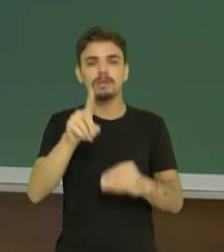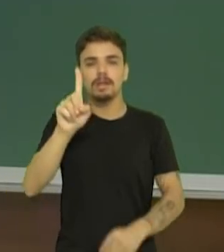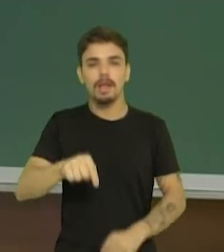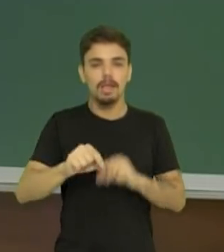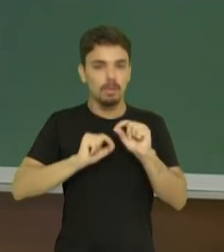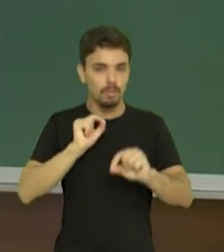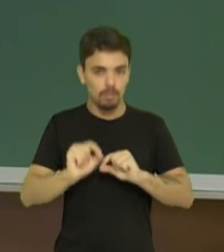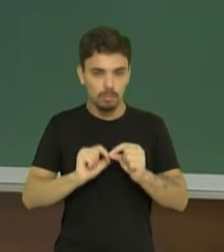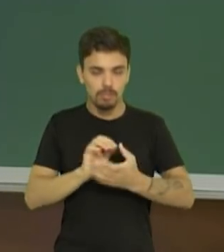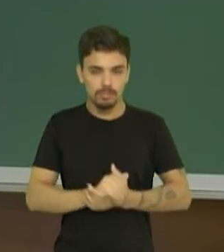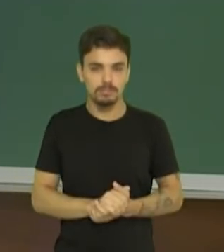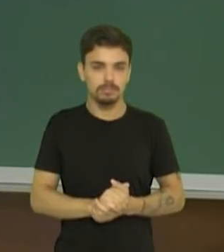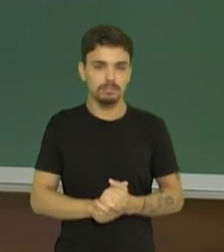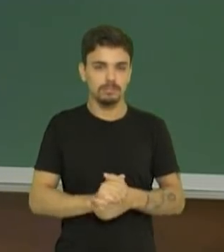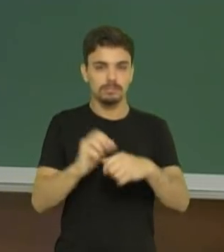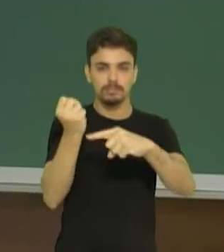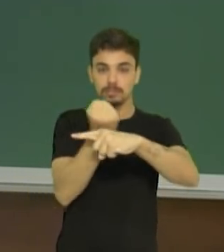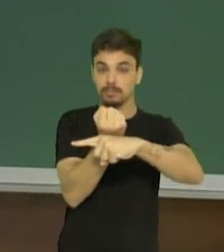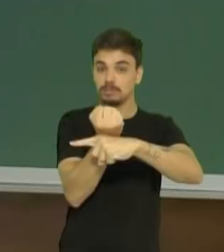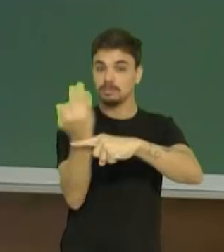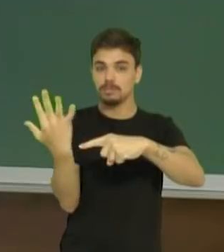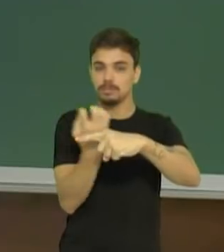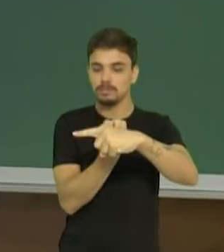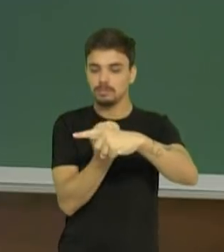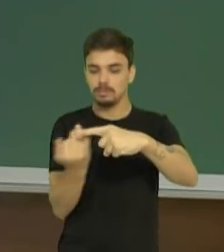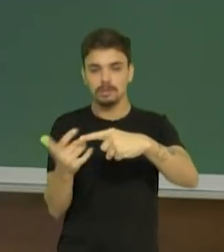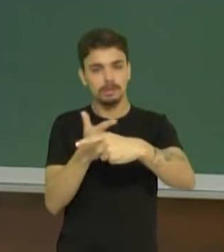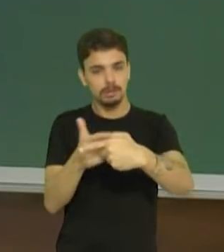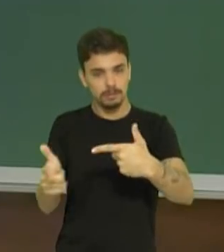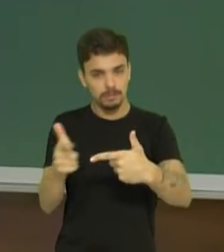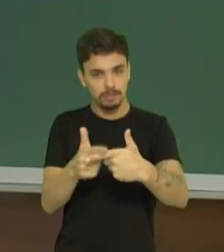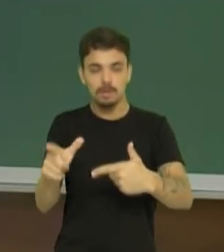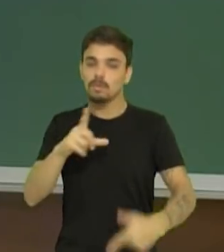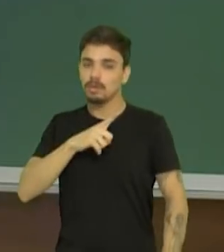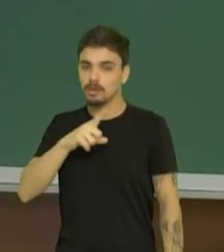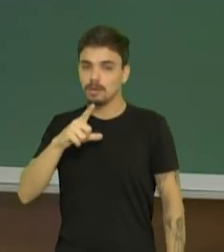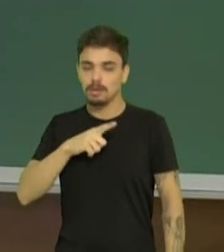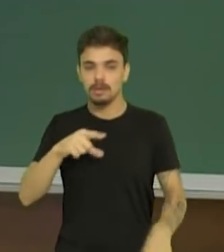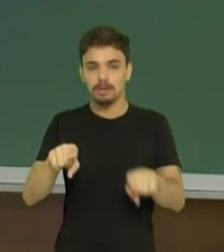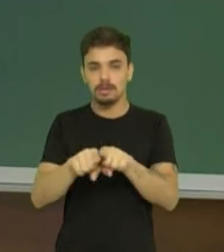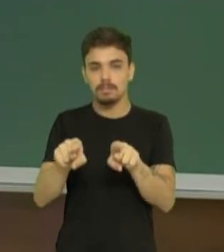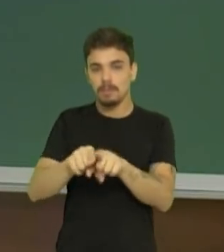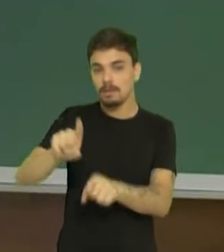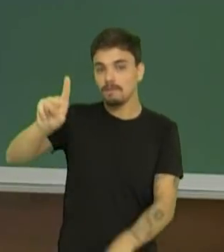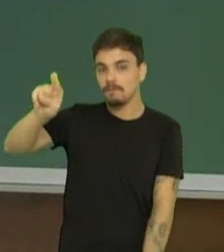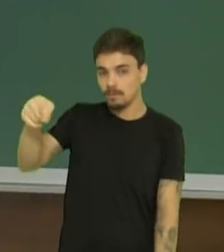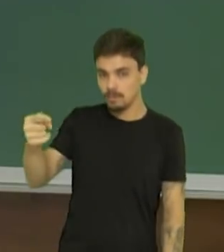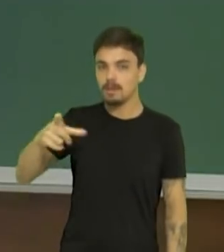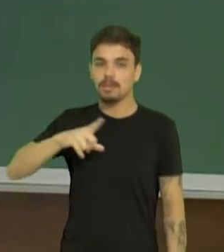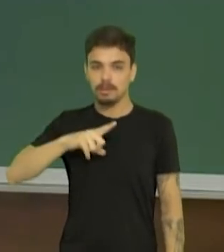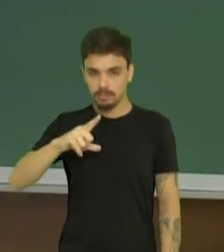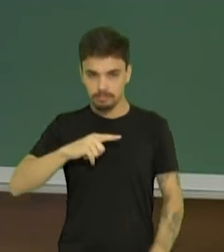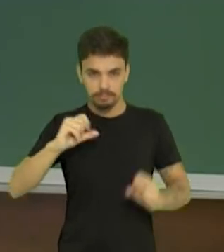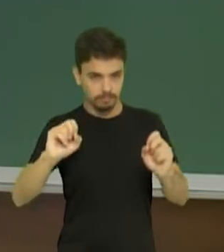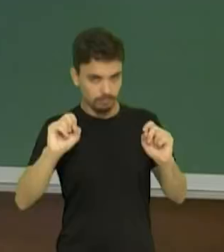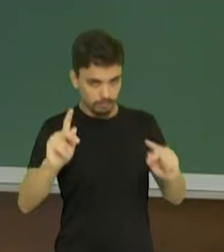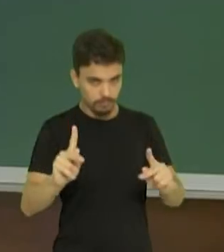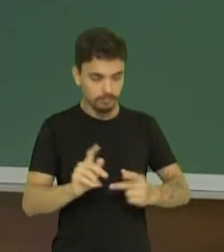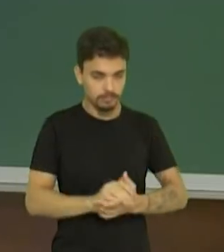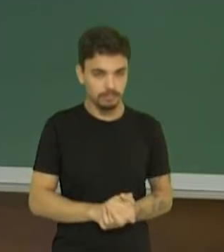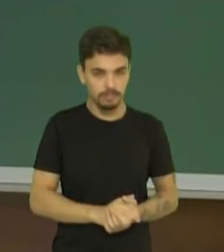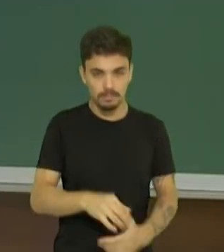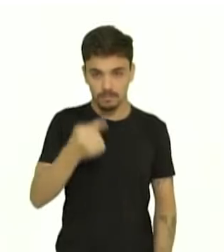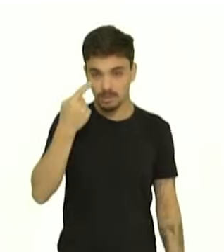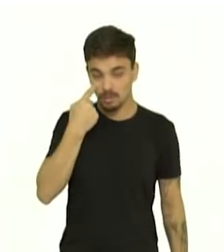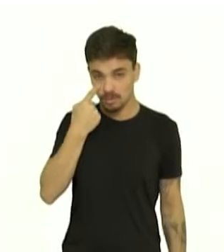os números fracionários e os números decimais. Vamos ver como é que tudo isso acontece, tá bom?